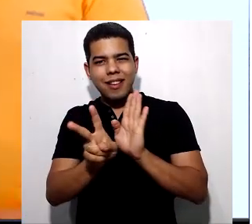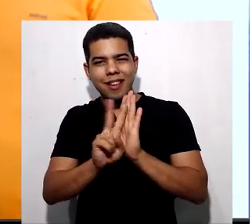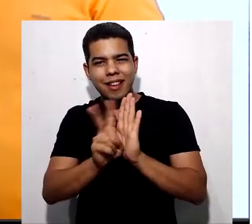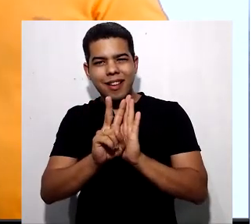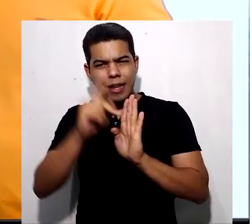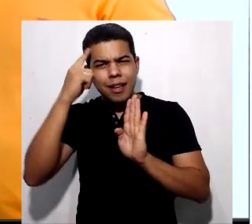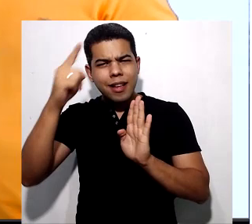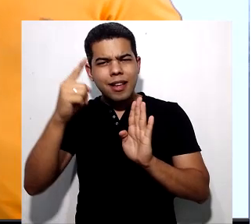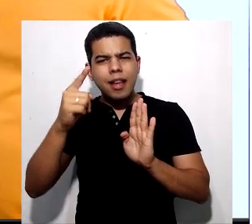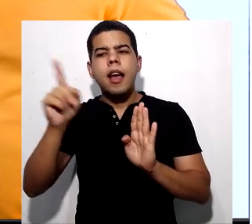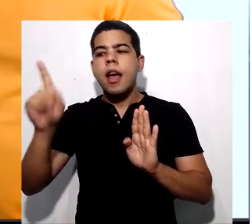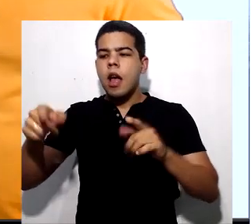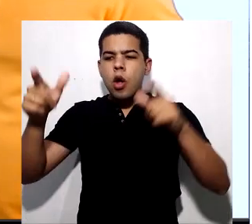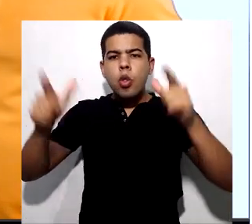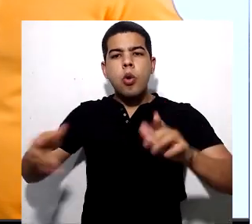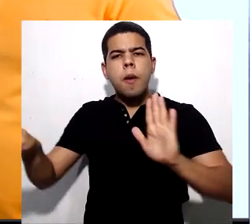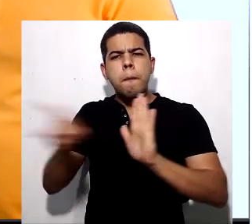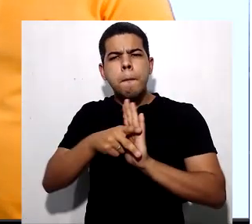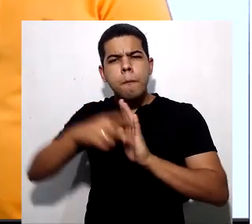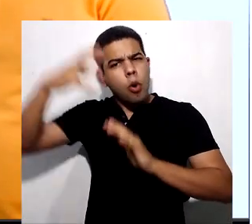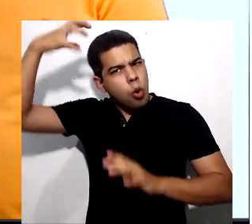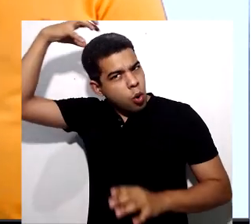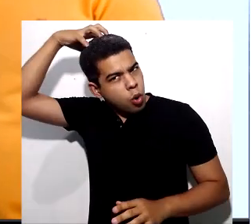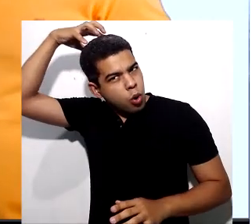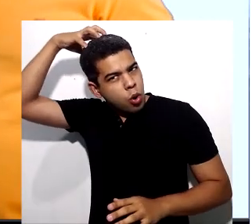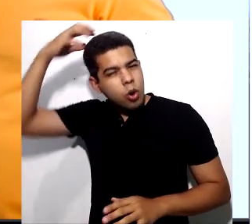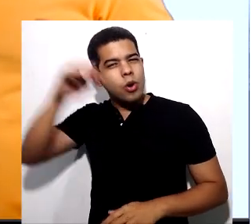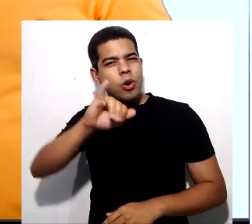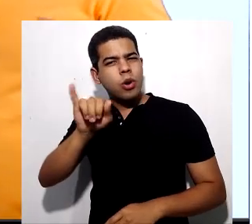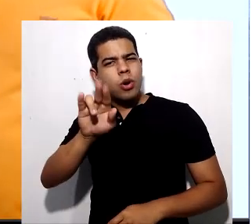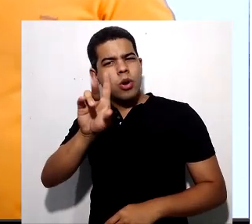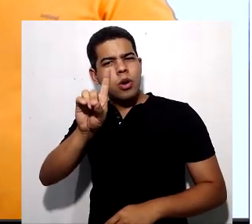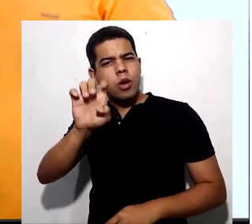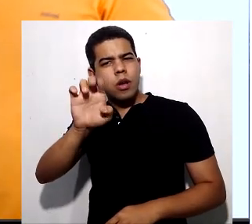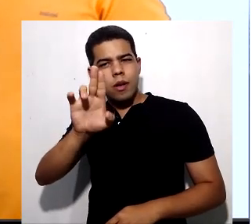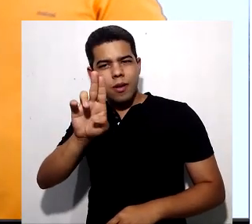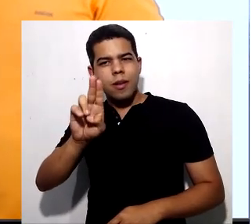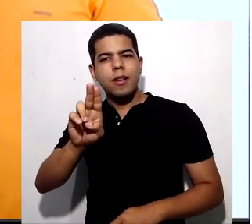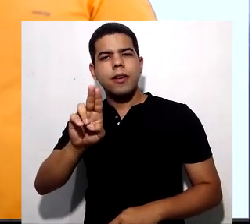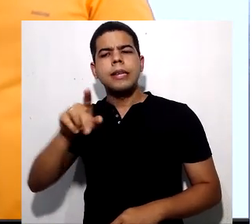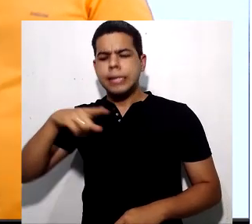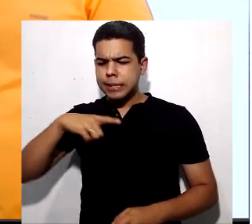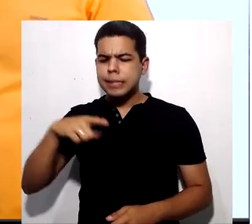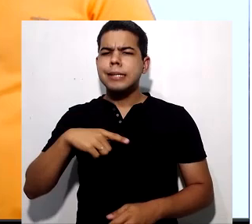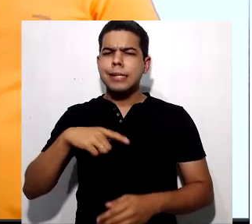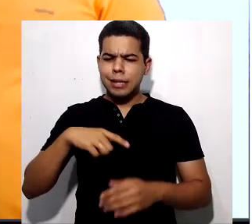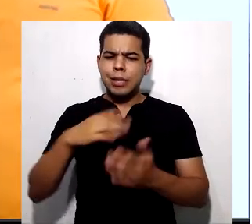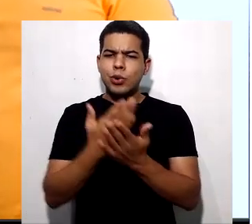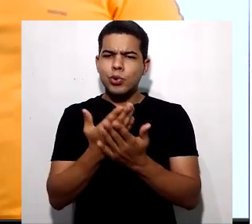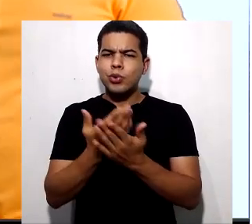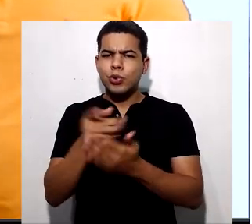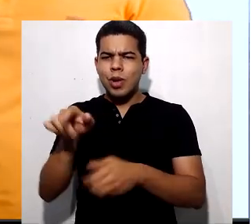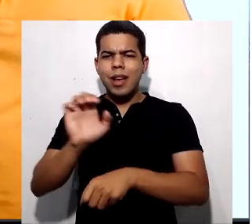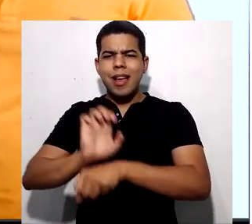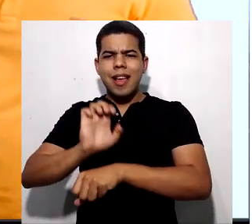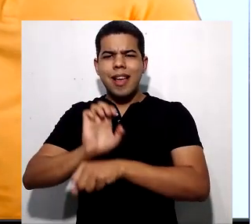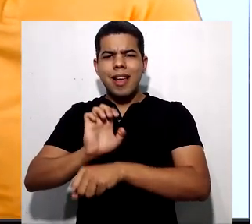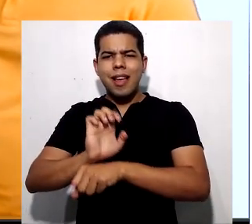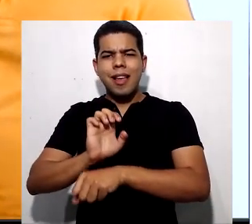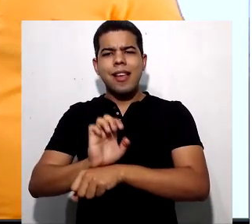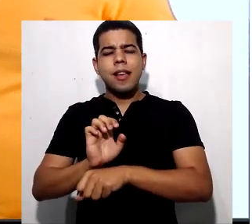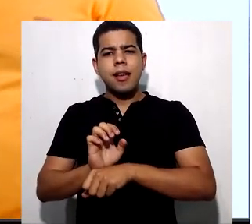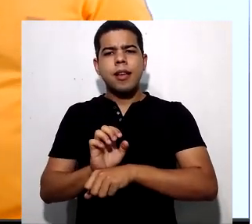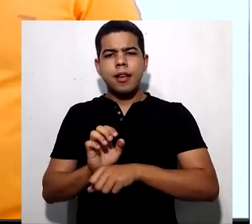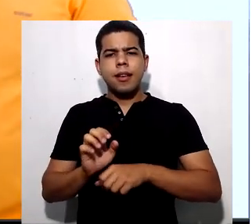dos judeus. Nós vamos conhecer justamente um pouco dessa história. E ela estudou aqui no nosso estado, e ela foi estudante da